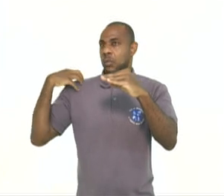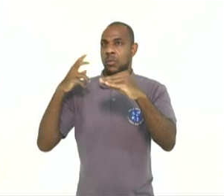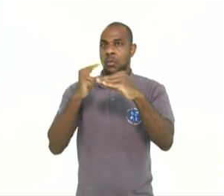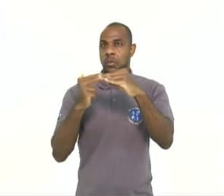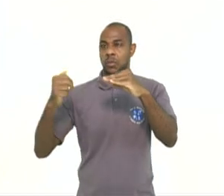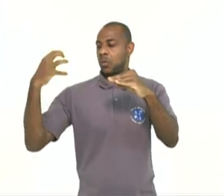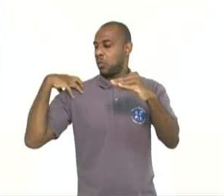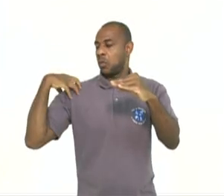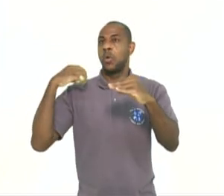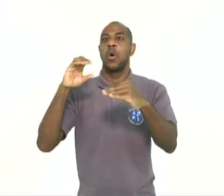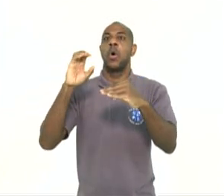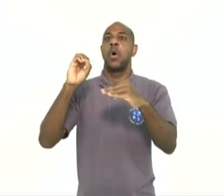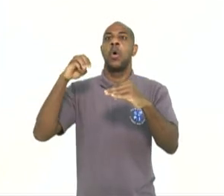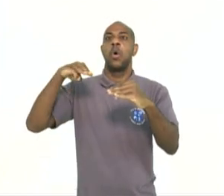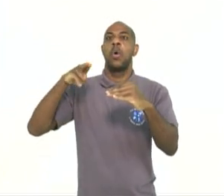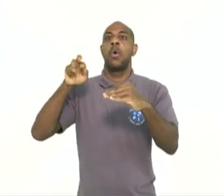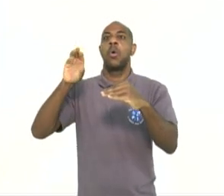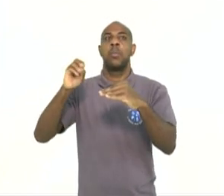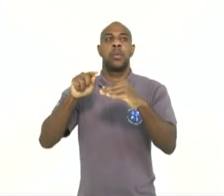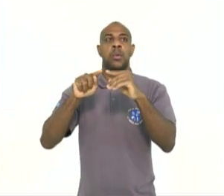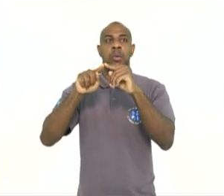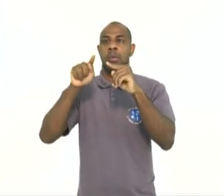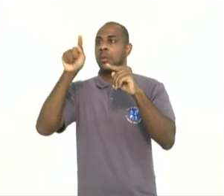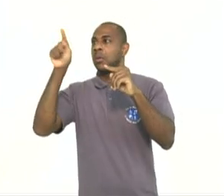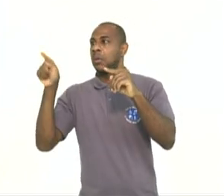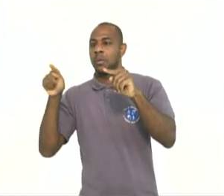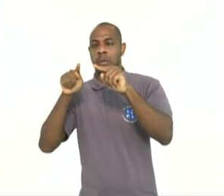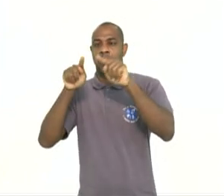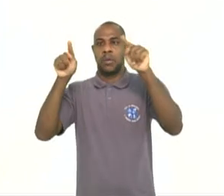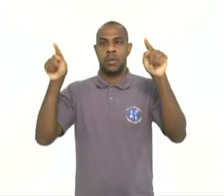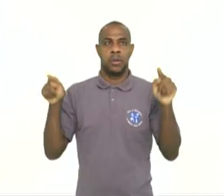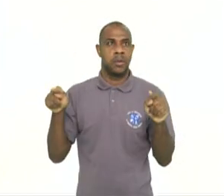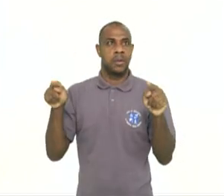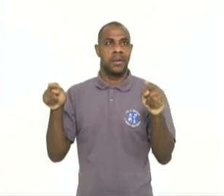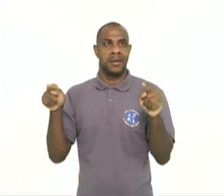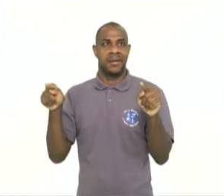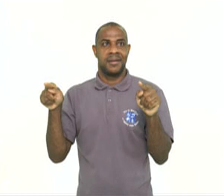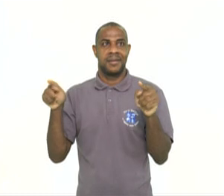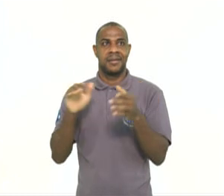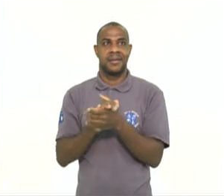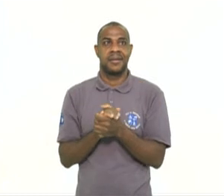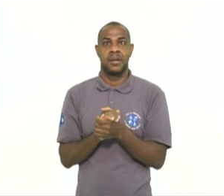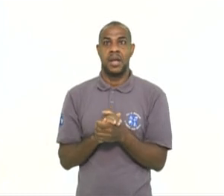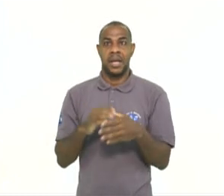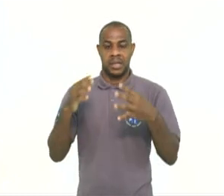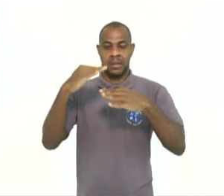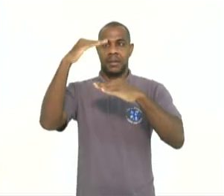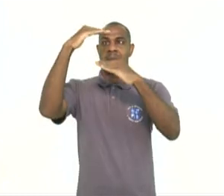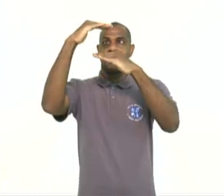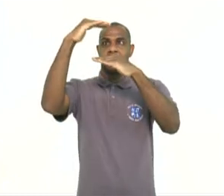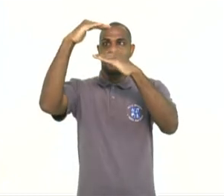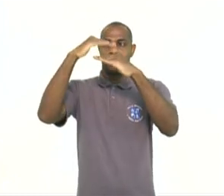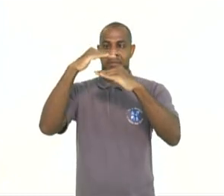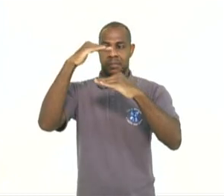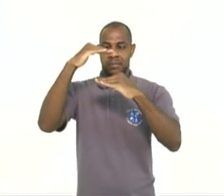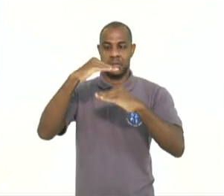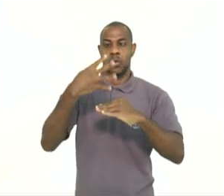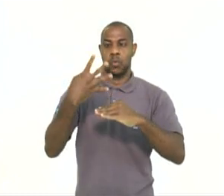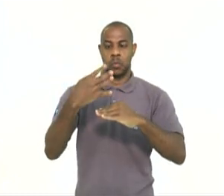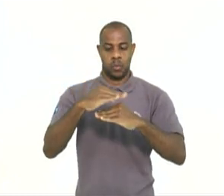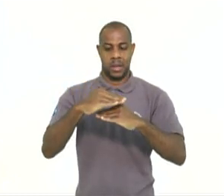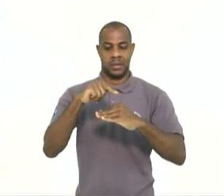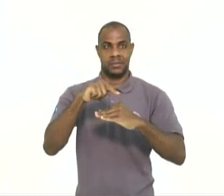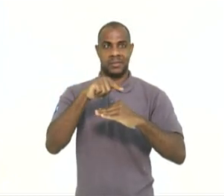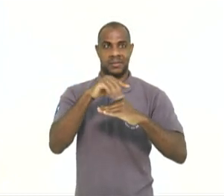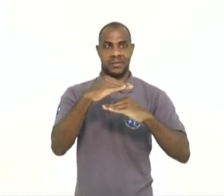2 12 né no espaço número 4 Você desenha